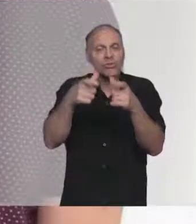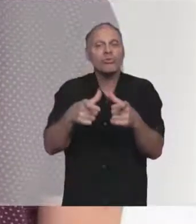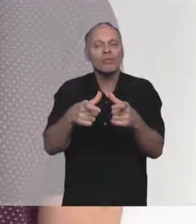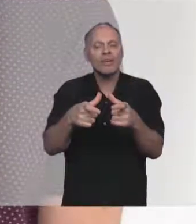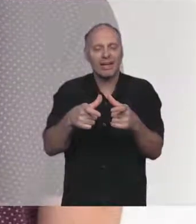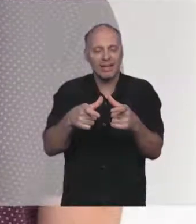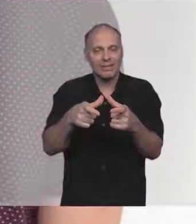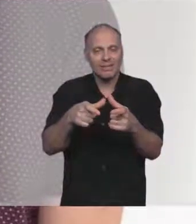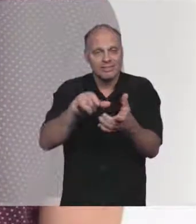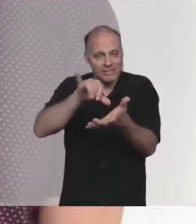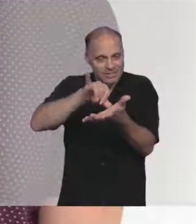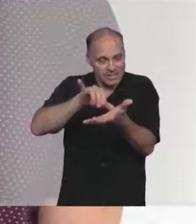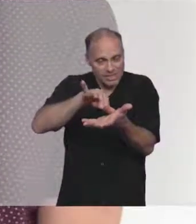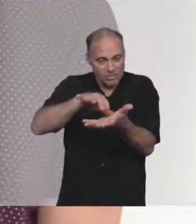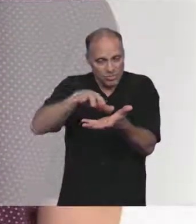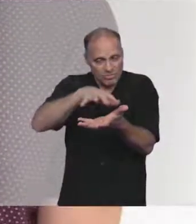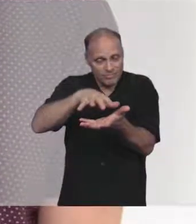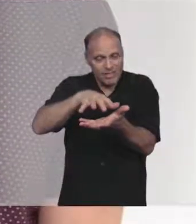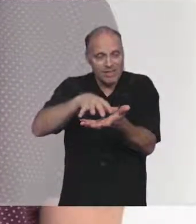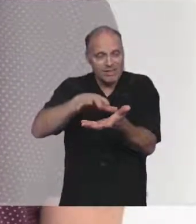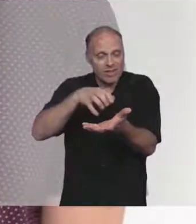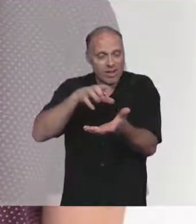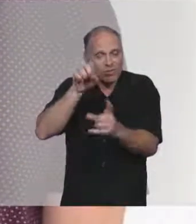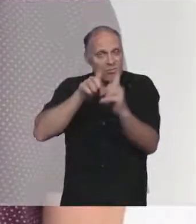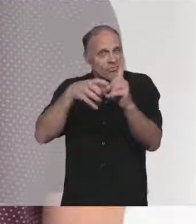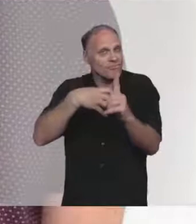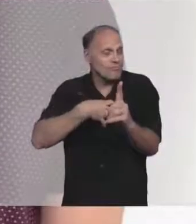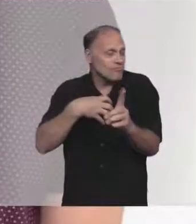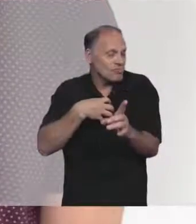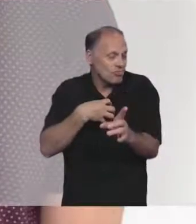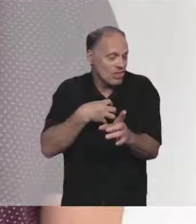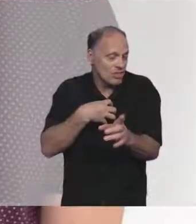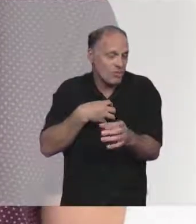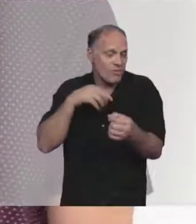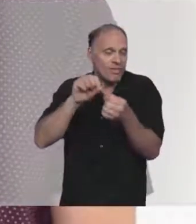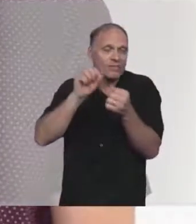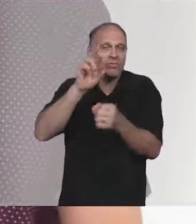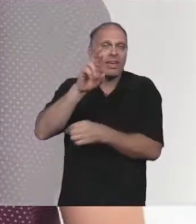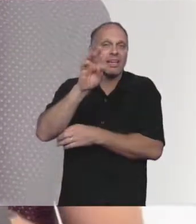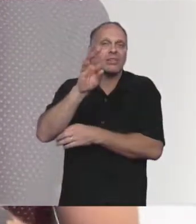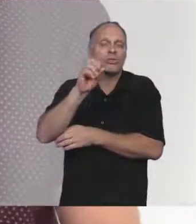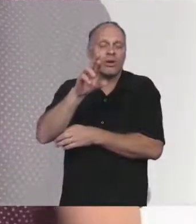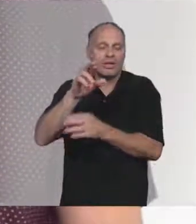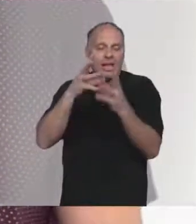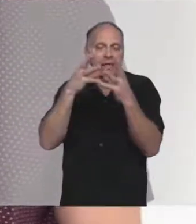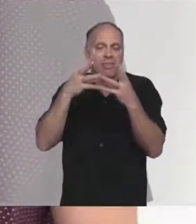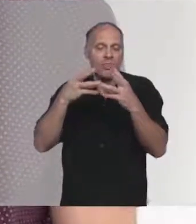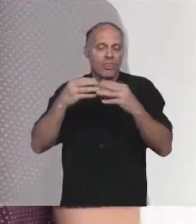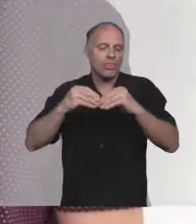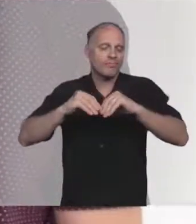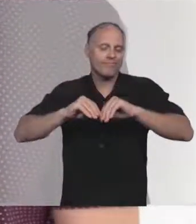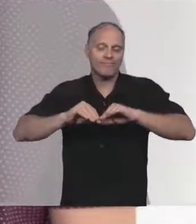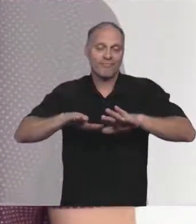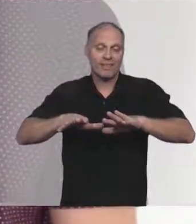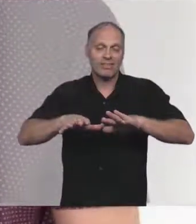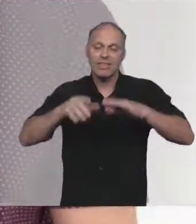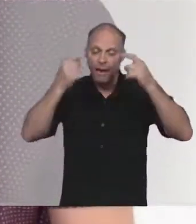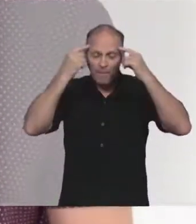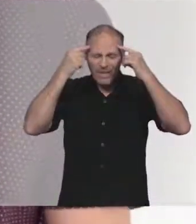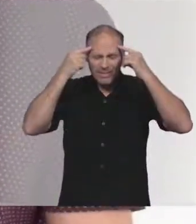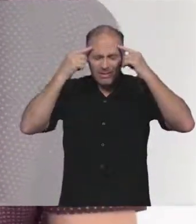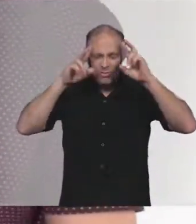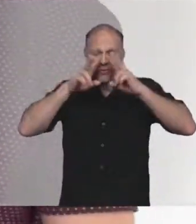ali, de certa forma, a retórica se desfaz e é como